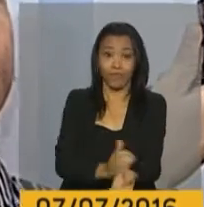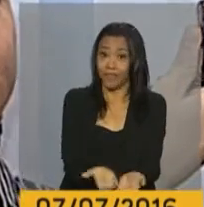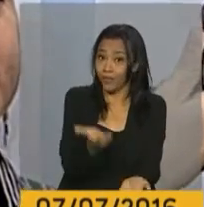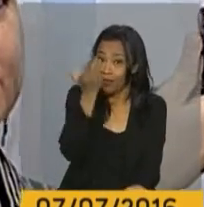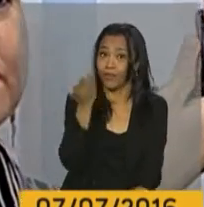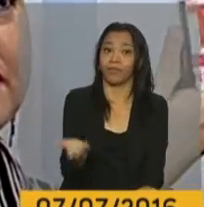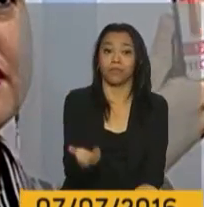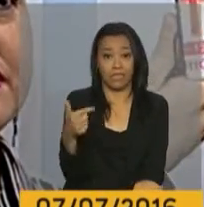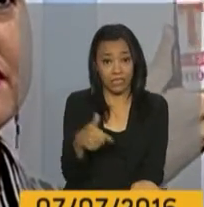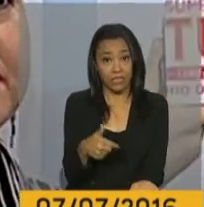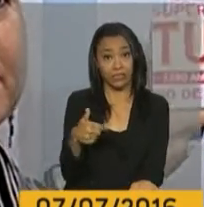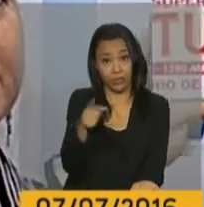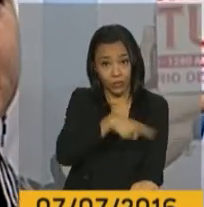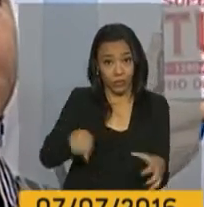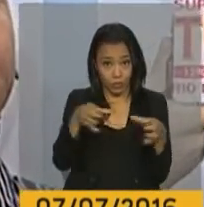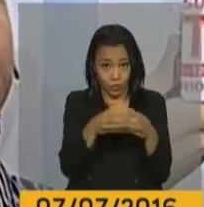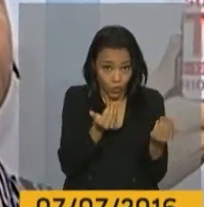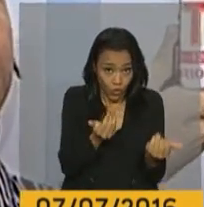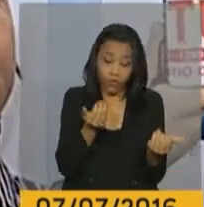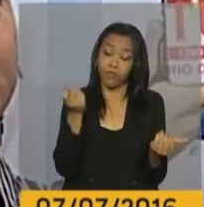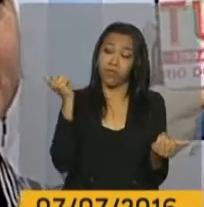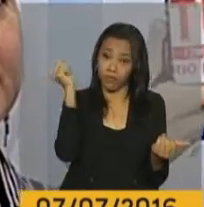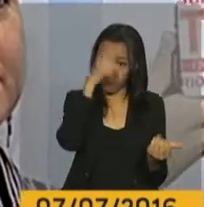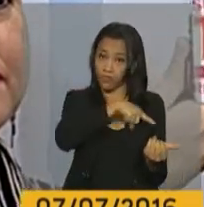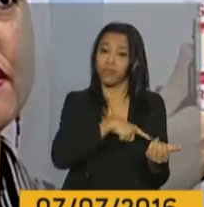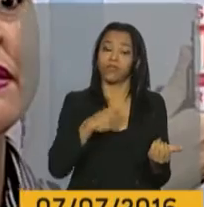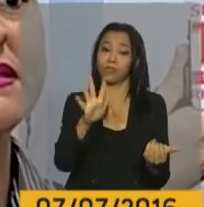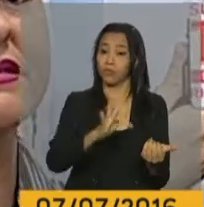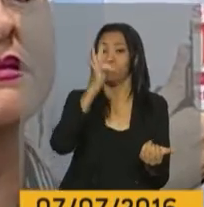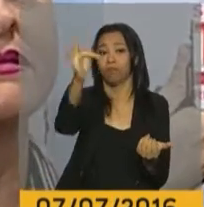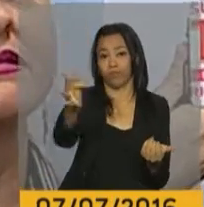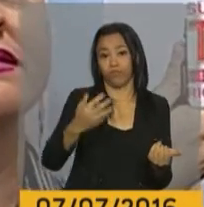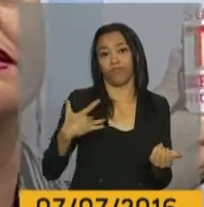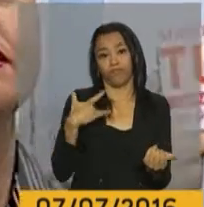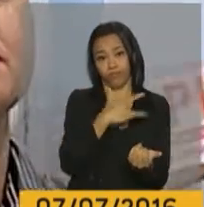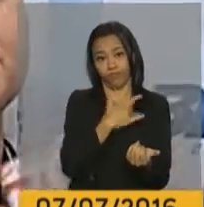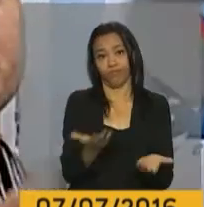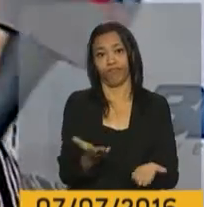prejudicá los na sua expectativa de vida com qualidade para o futuro